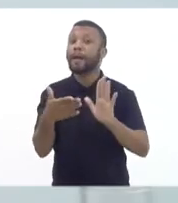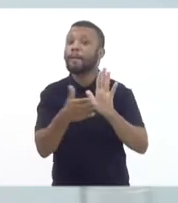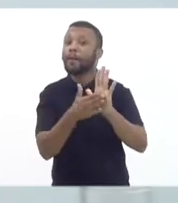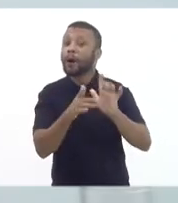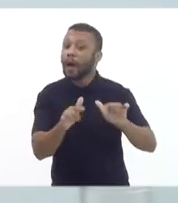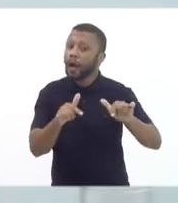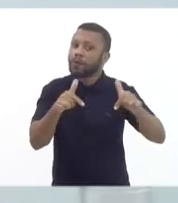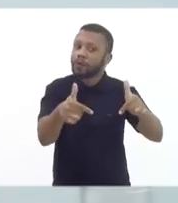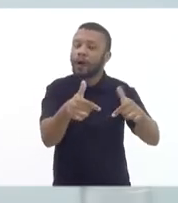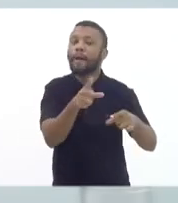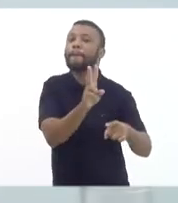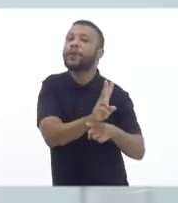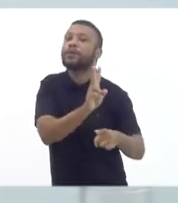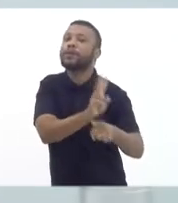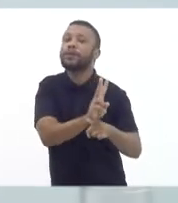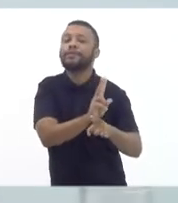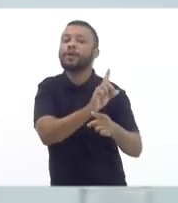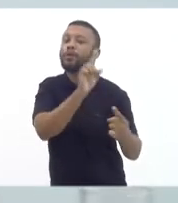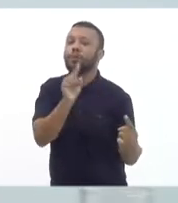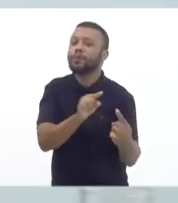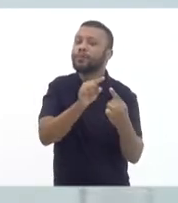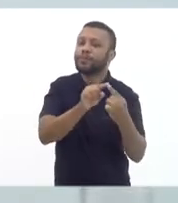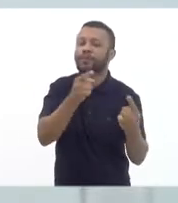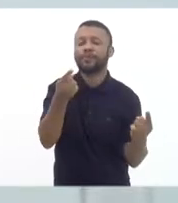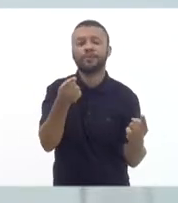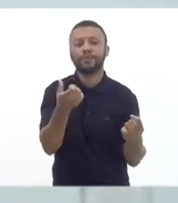para fazer parte da mesa